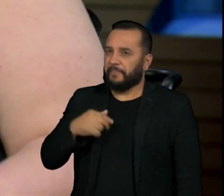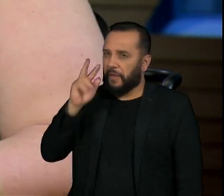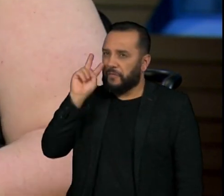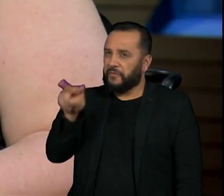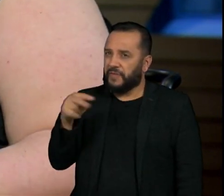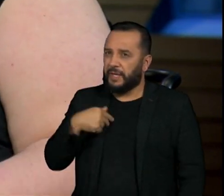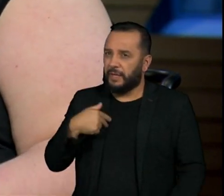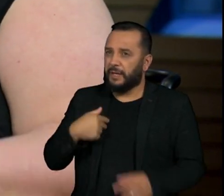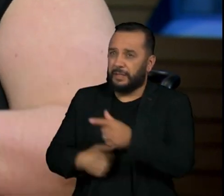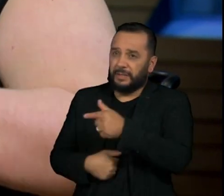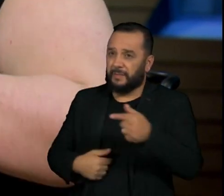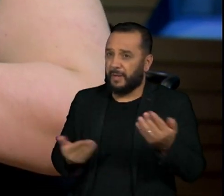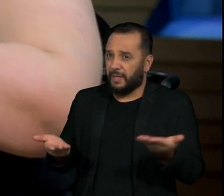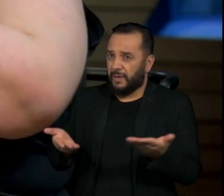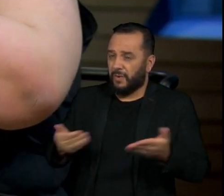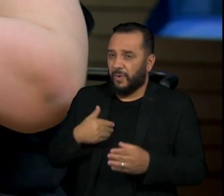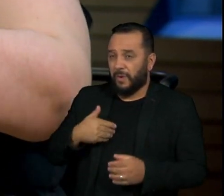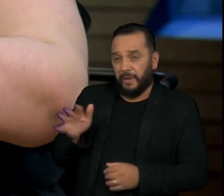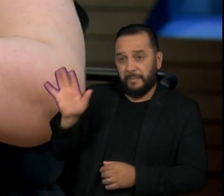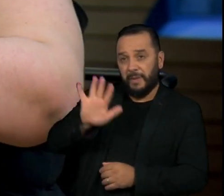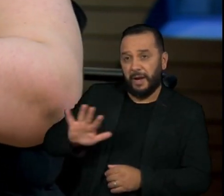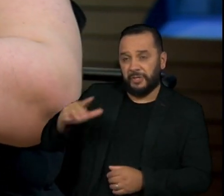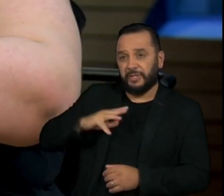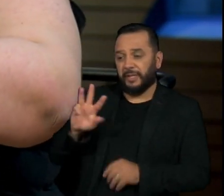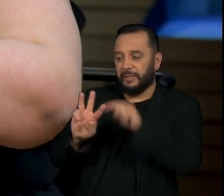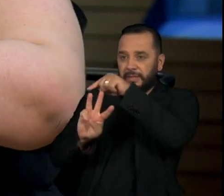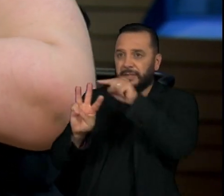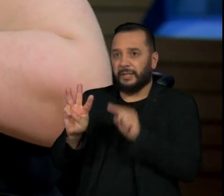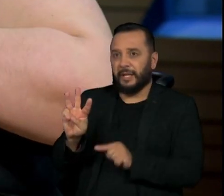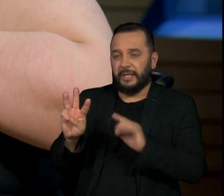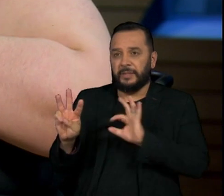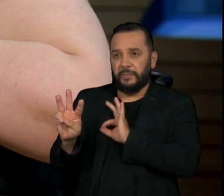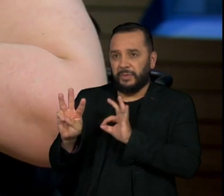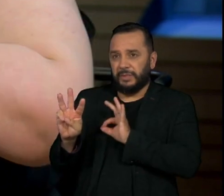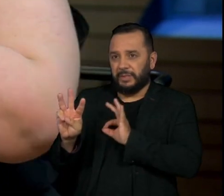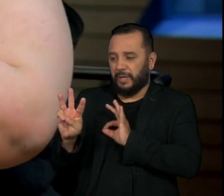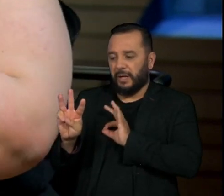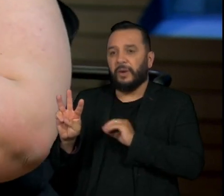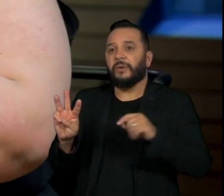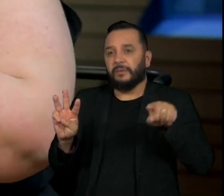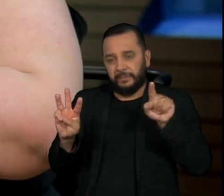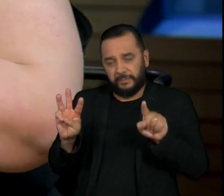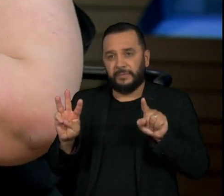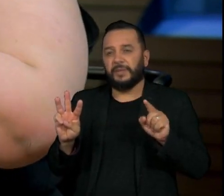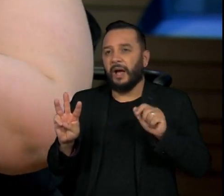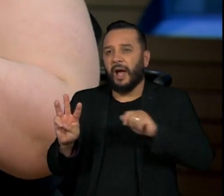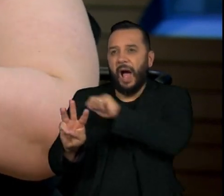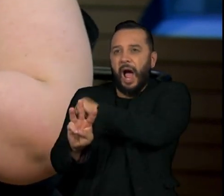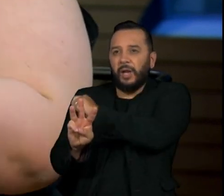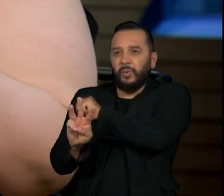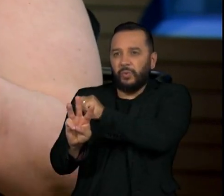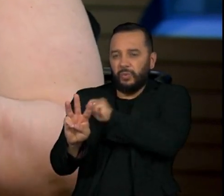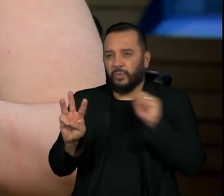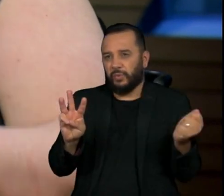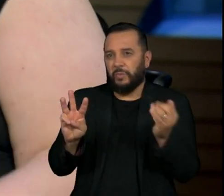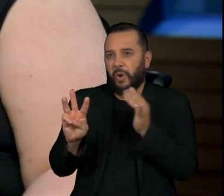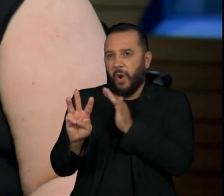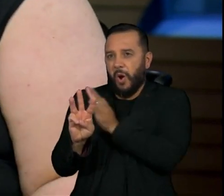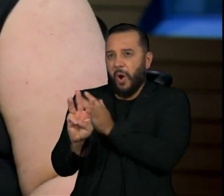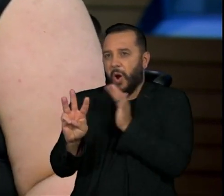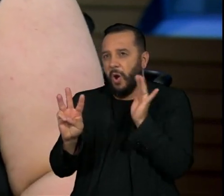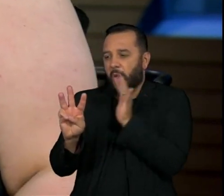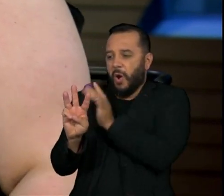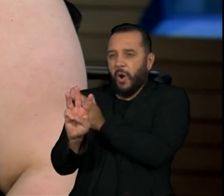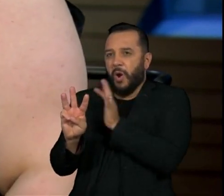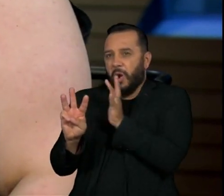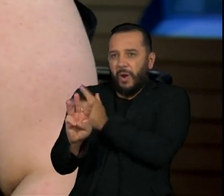uma imagem que eram 3 policiais ao fundo e uma turma de alunos, talvez 10, 12